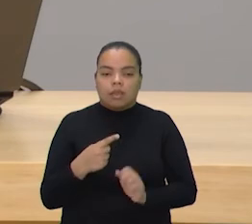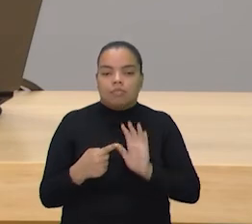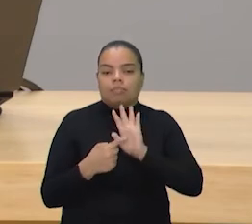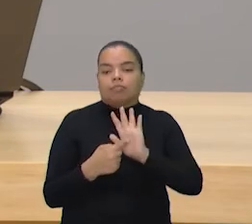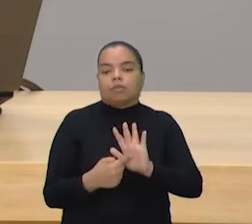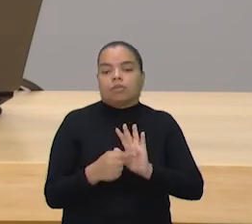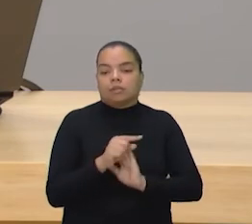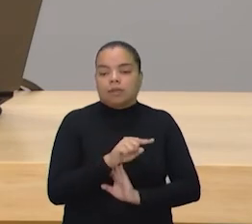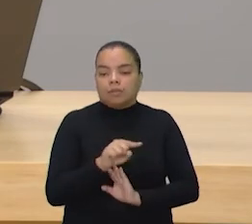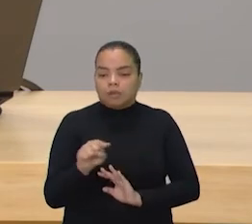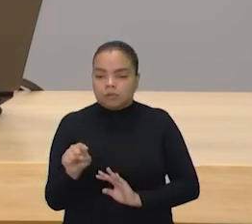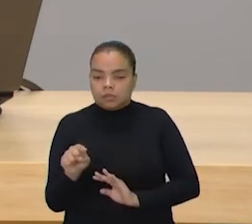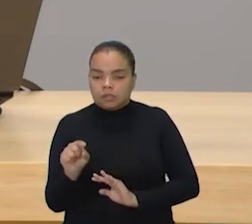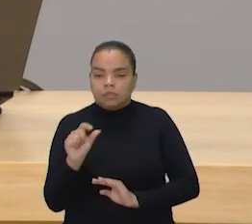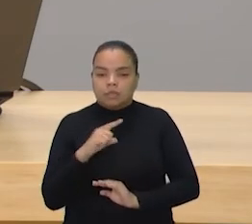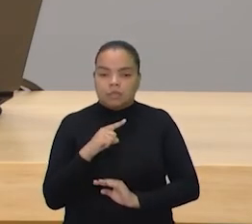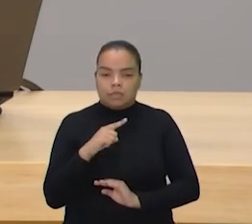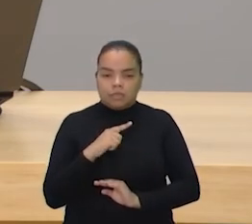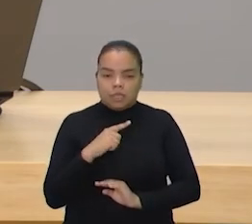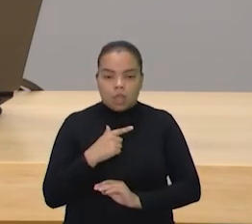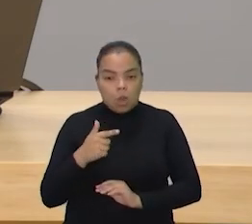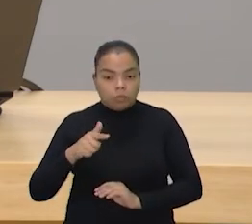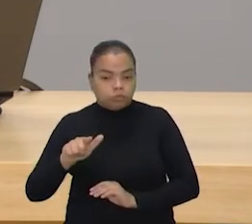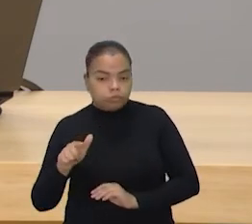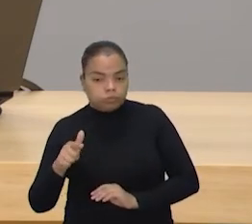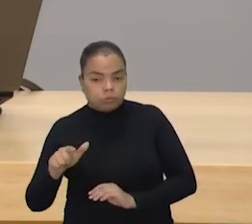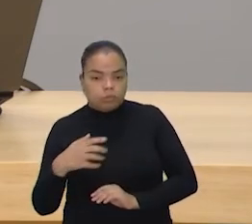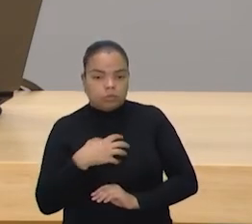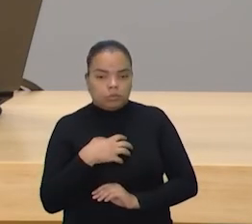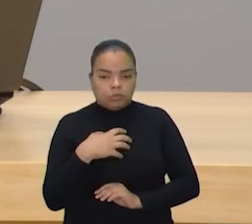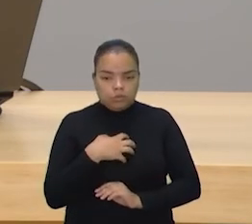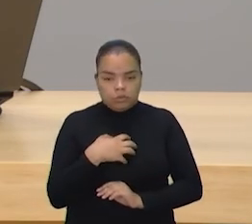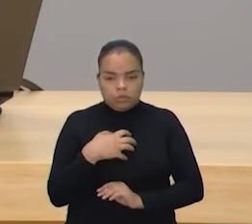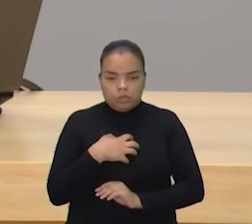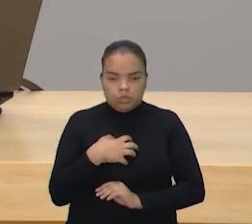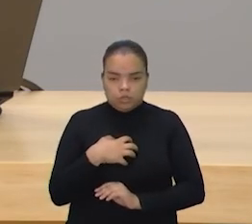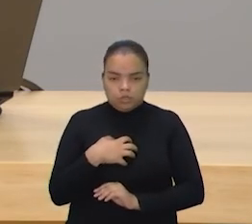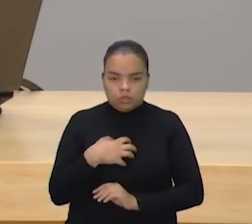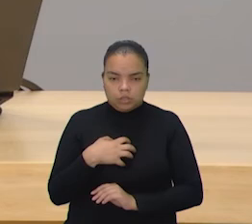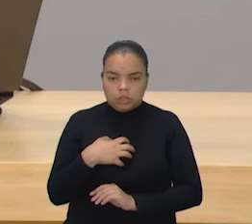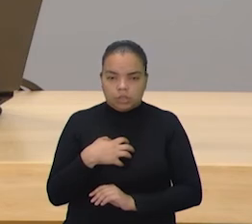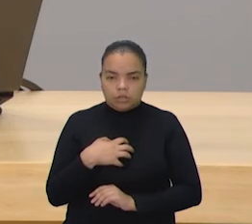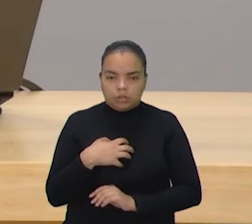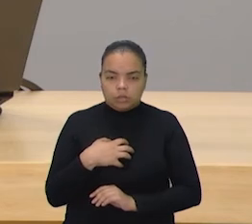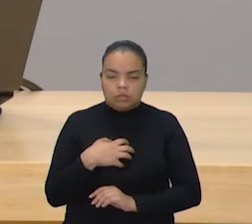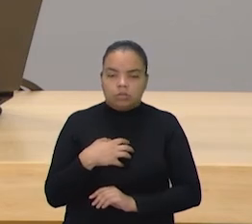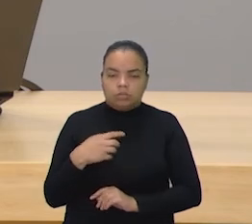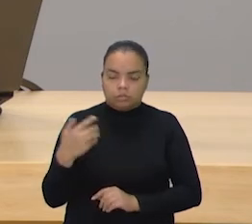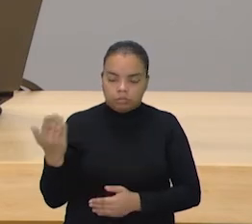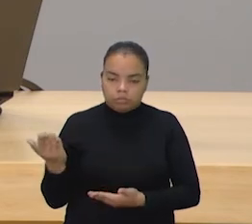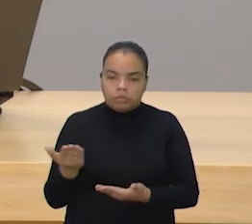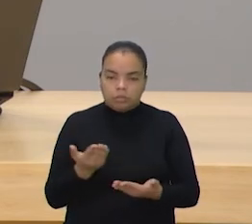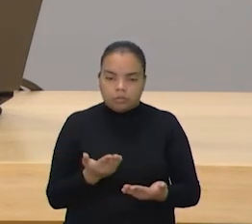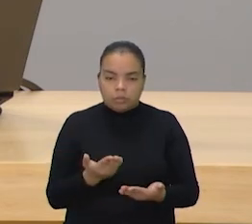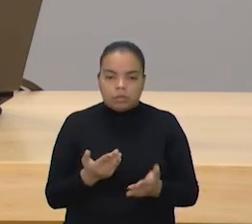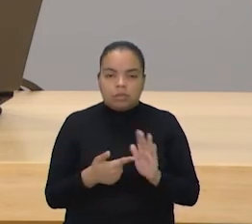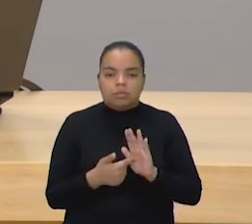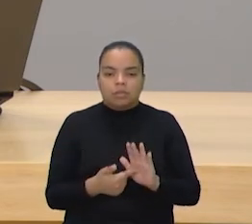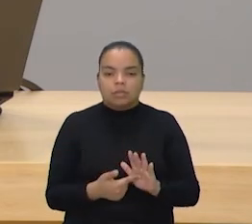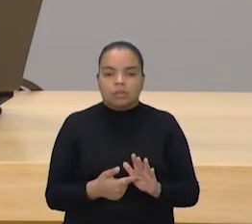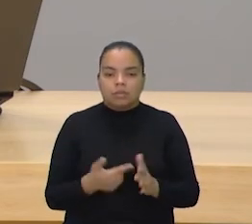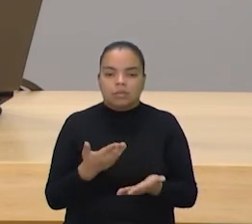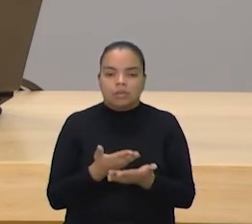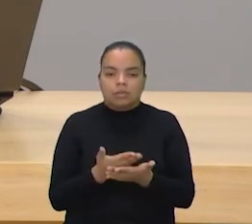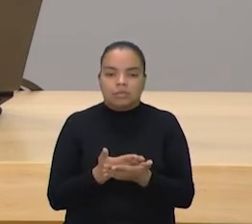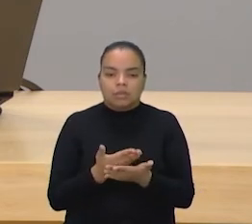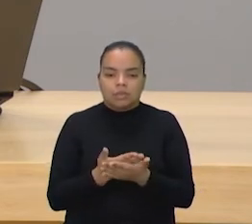mostrar a vocês que existem outros fenômenos. E eu trouxe aqui um fenômeno que aparece para a gente, mas vocês estudariam